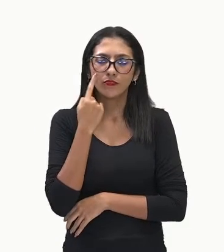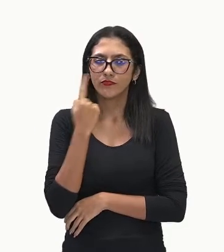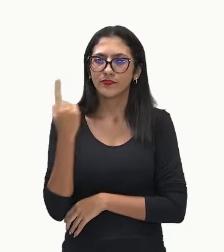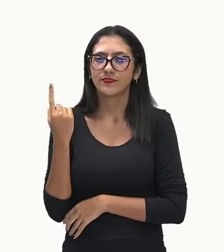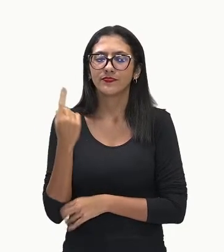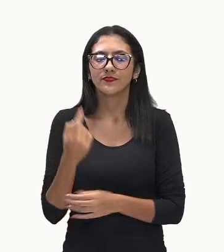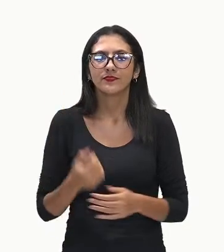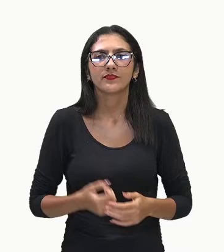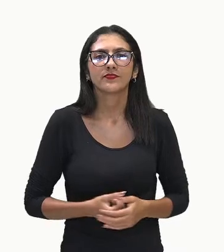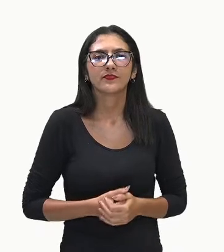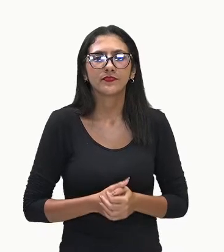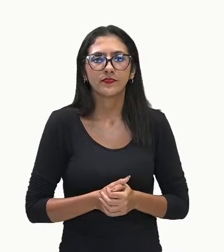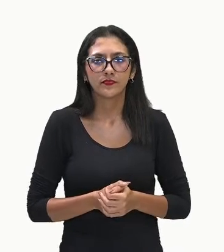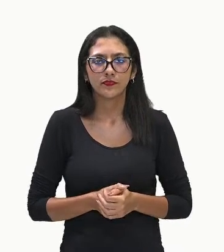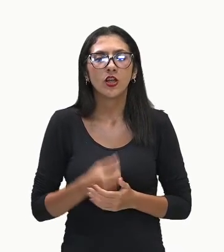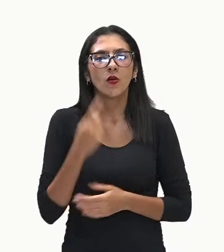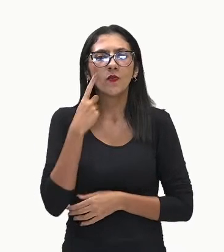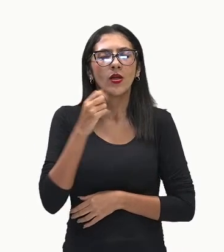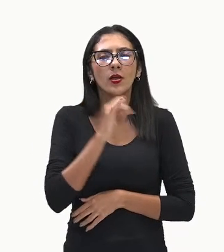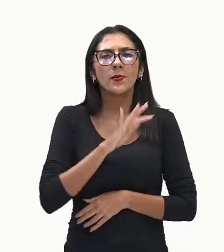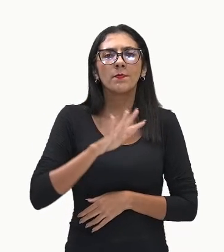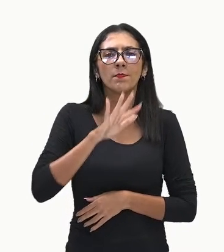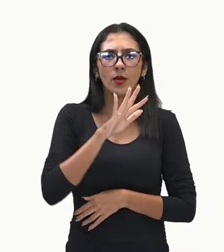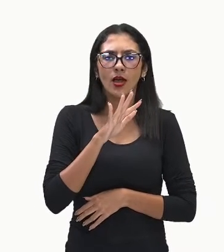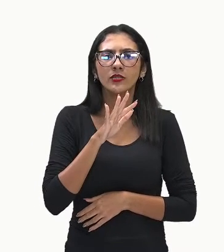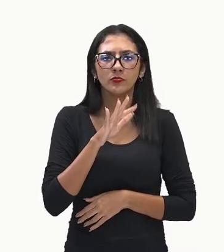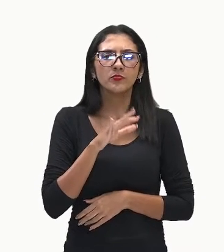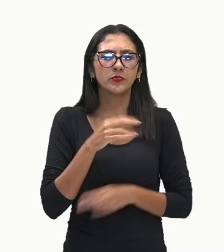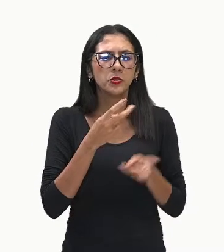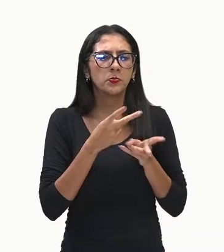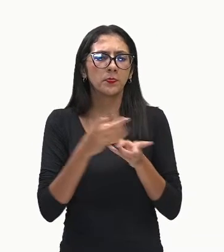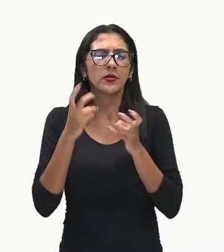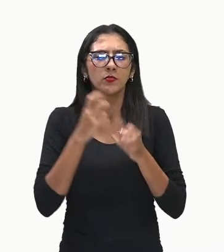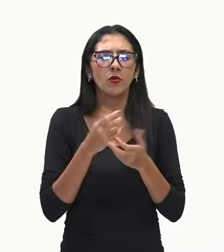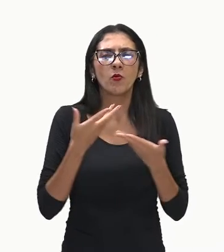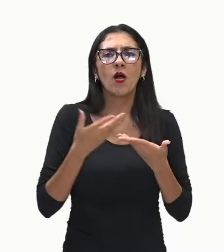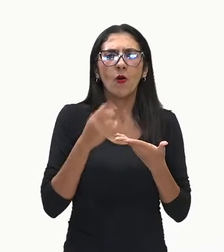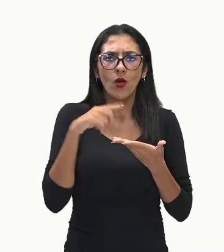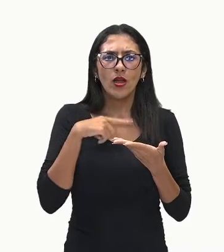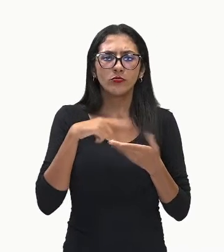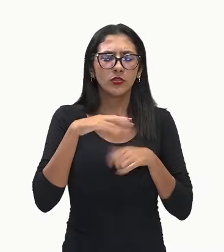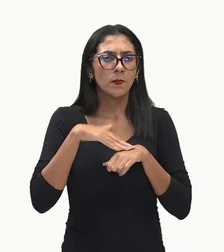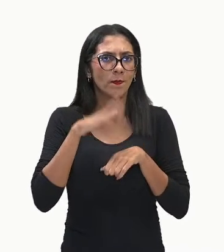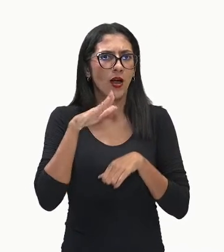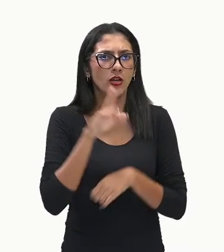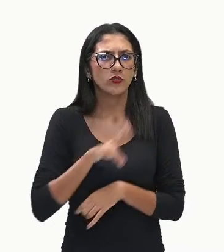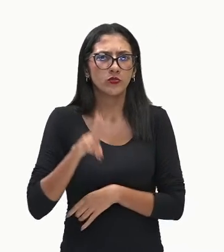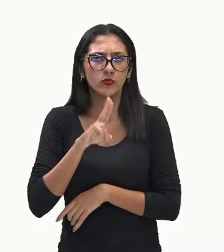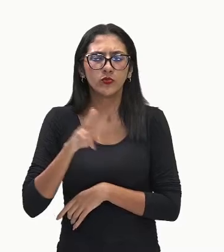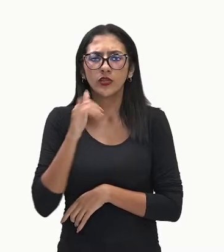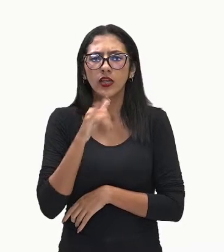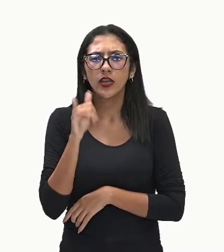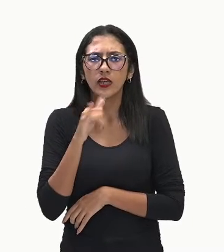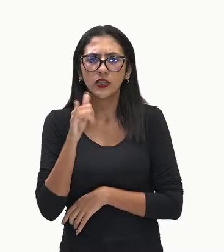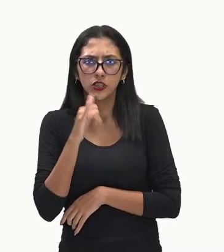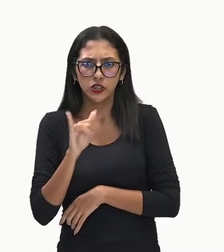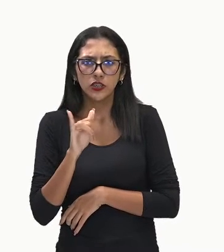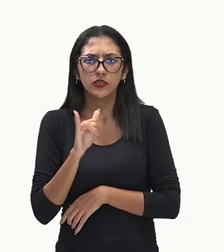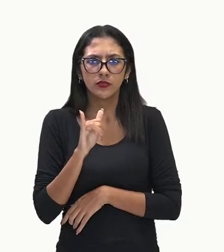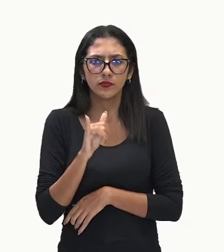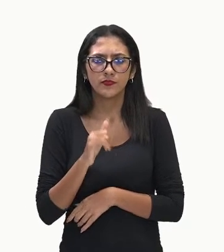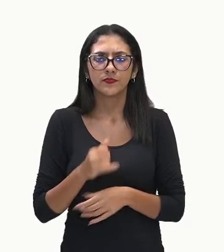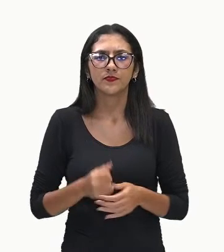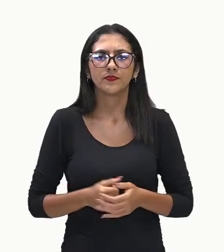Então, de acordo com as figuras 1 e 2, percebemos que a máquina que mais consome energia, né, e mais consome água é a máquina